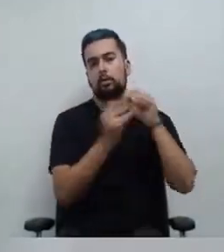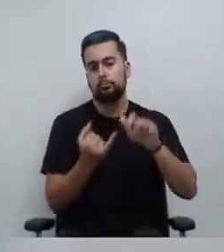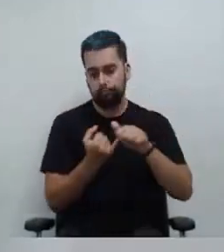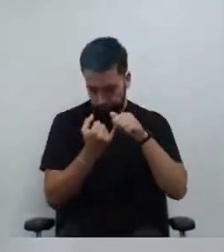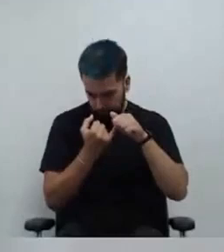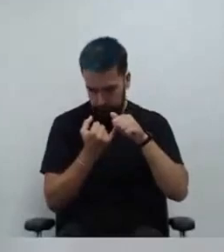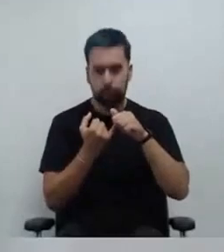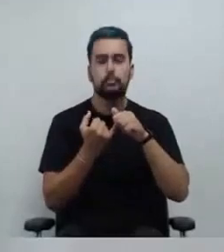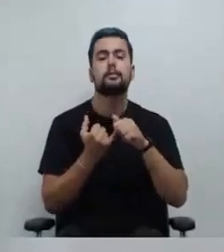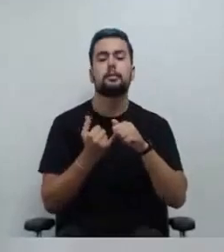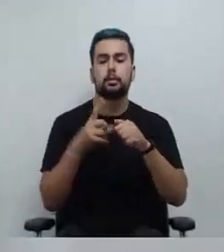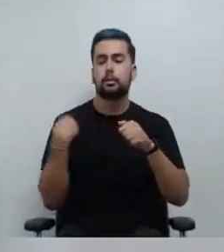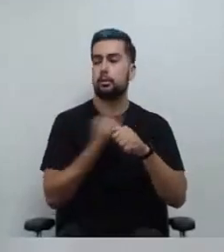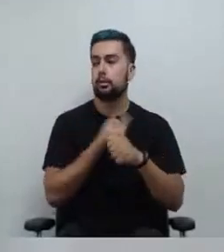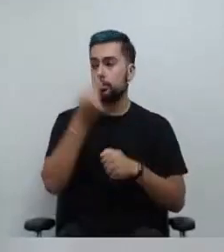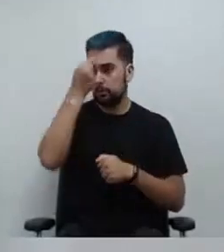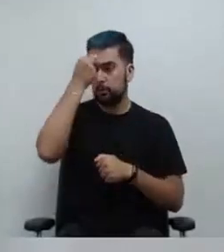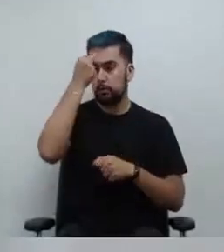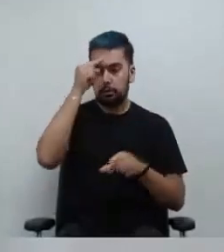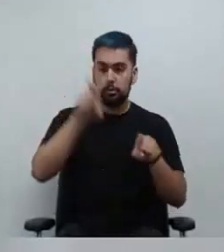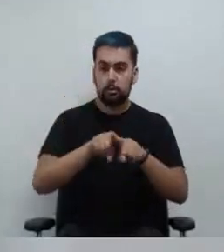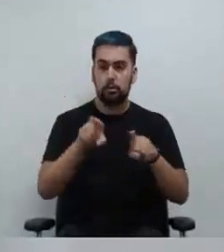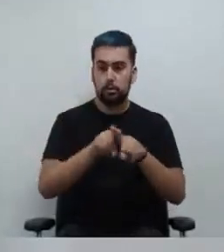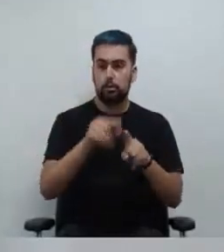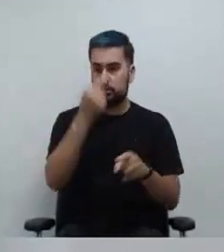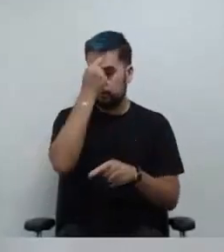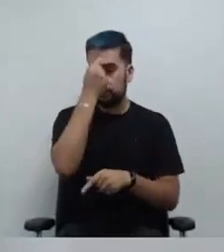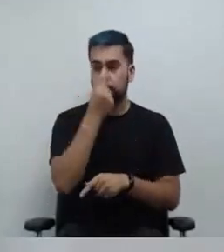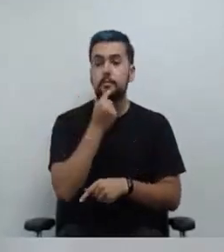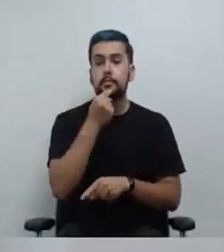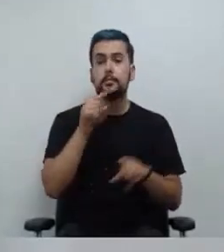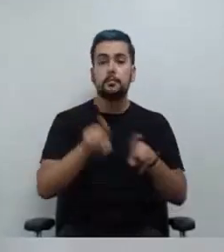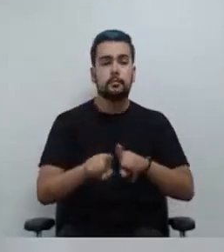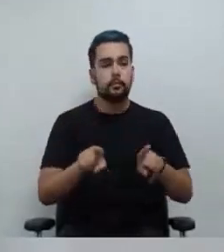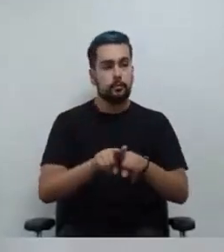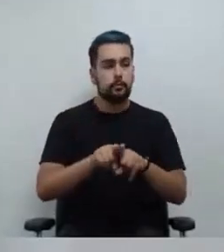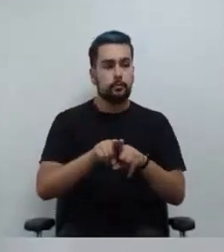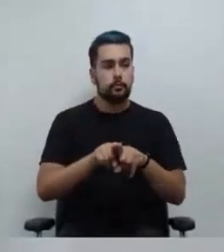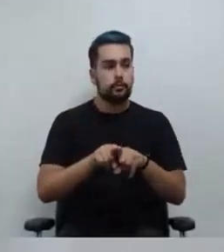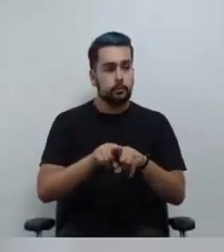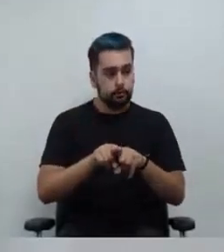patrimoniais. Precisamos pensar sobre o modelo e a